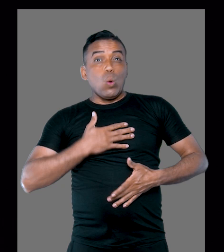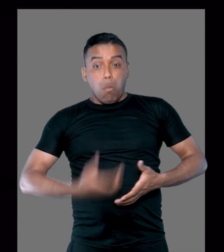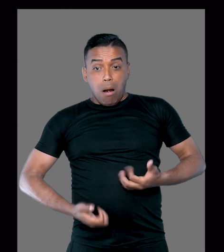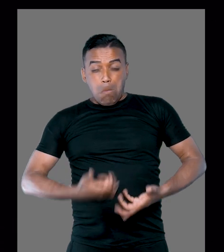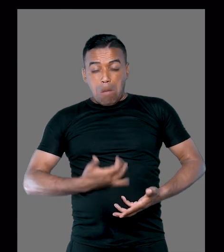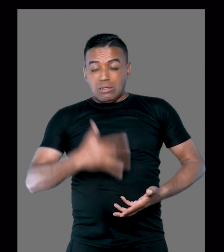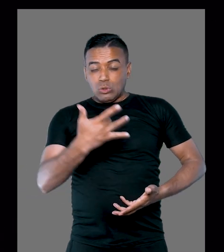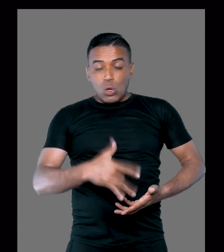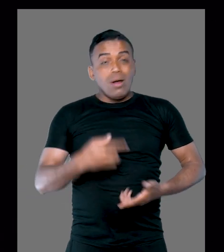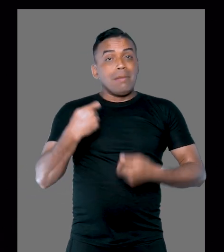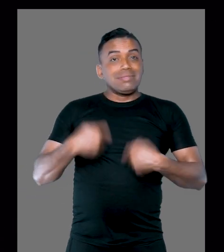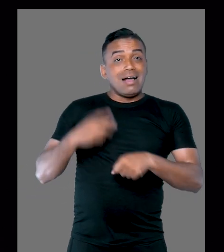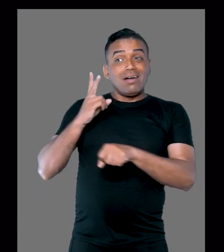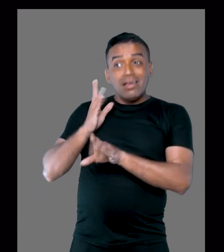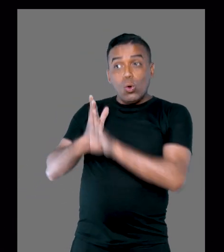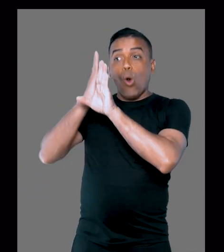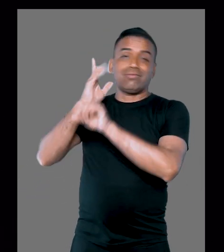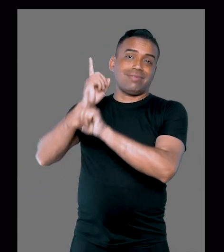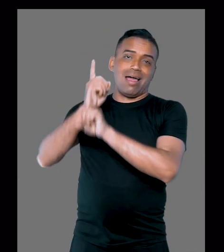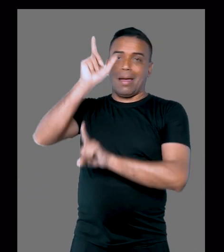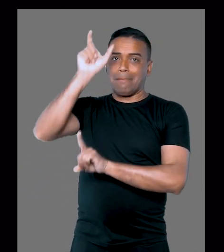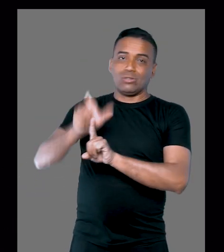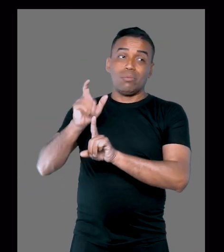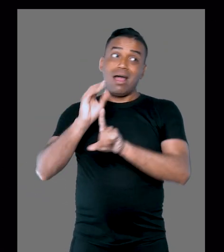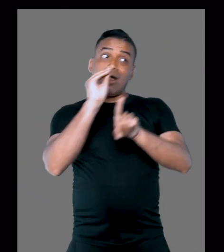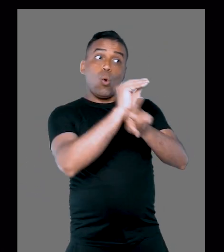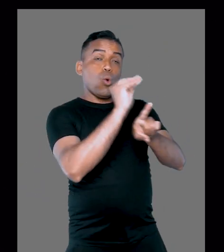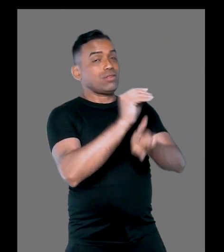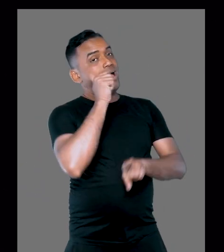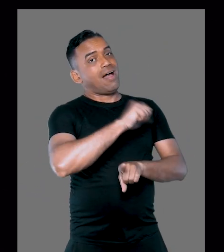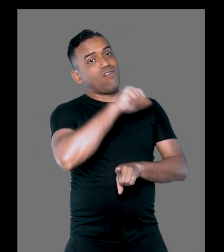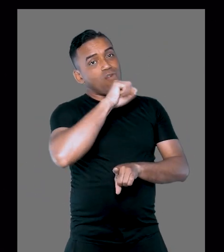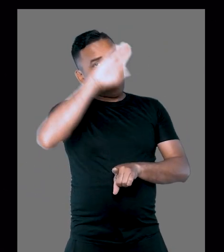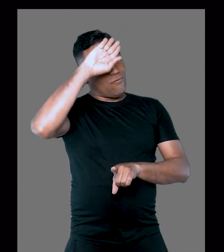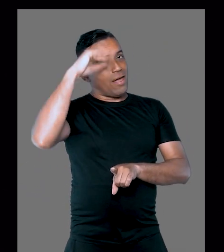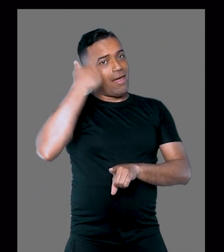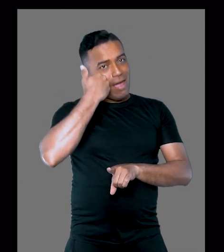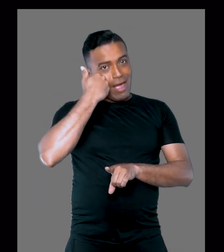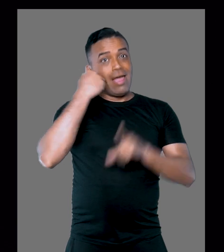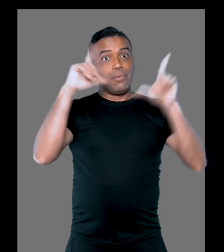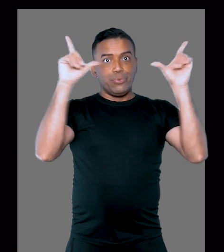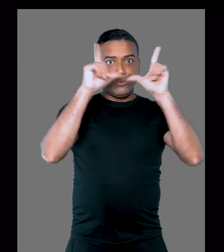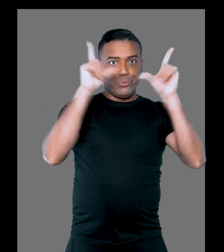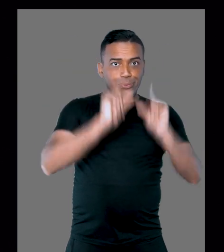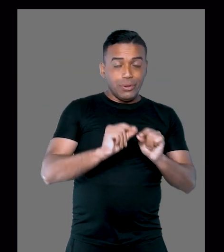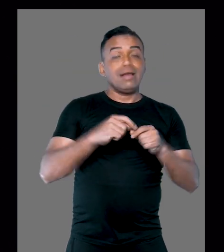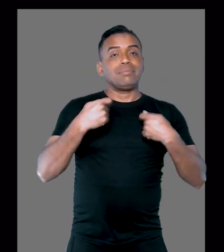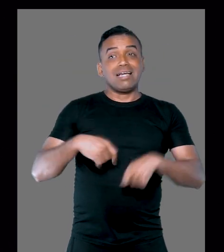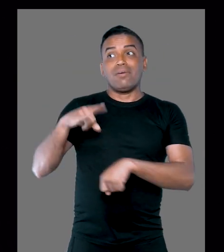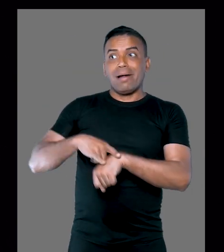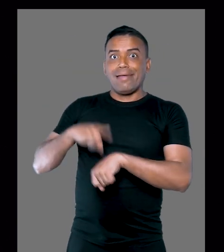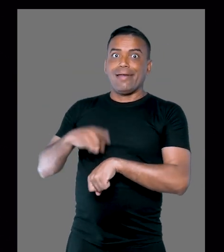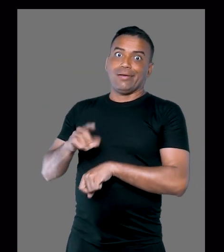Misericórdia. Precisava encontrar alguém para cuidar de minha avó o quanto antes. Sua febre precisava ser dissipada e eu necessitava de um banheiro o